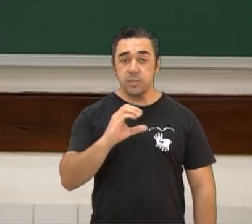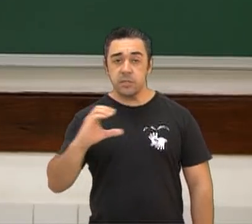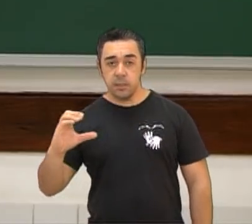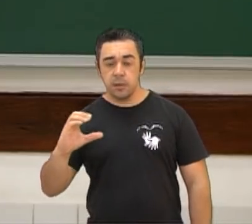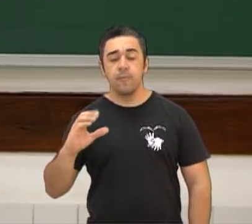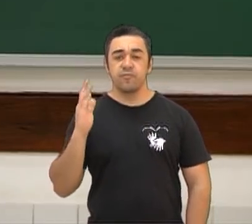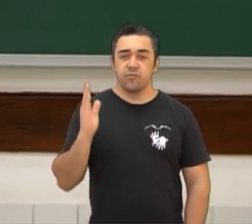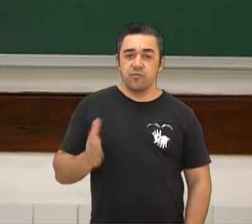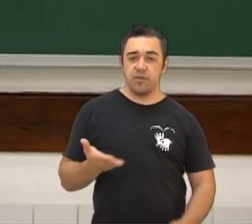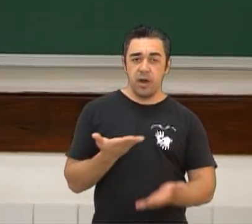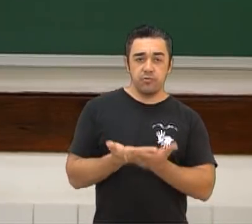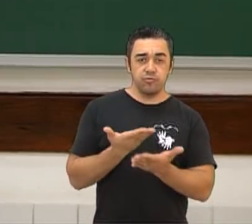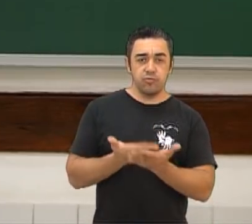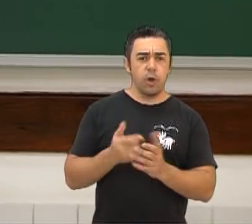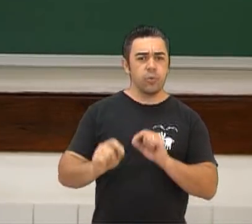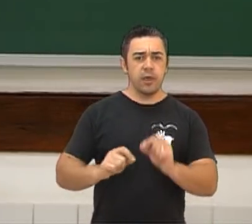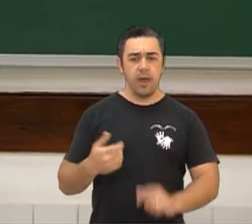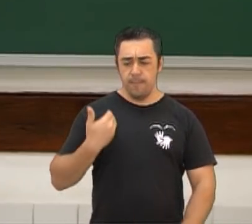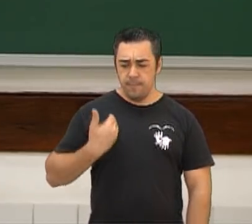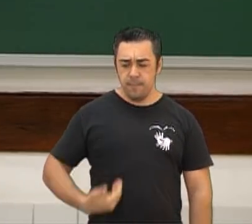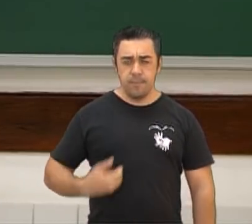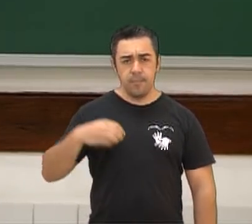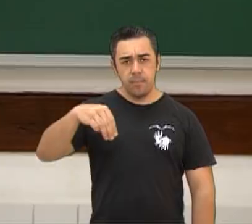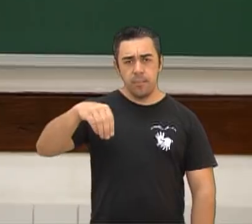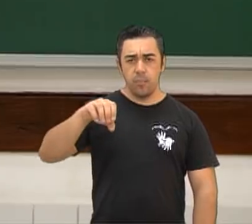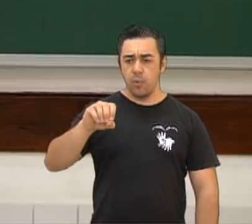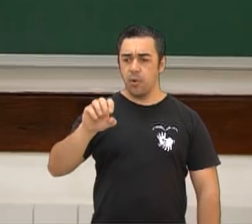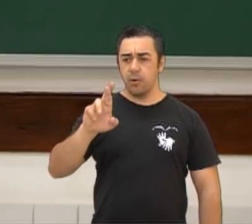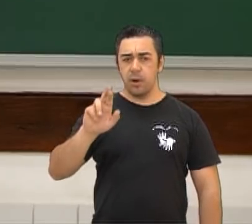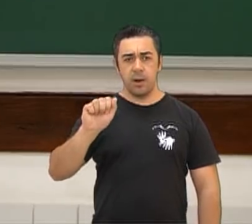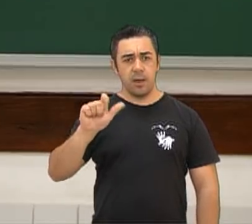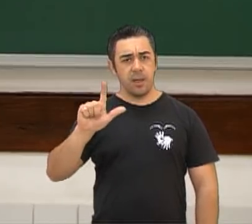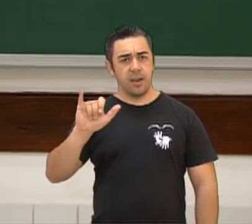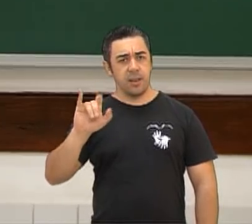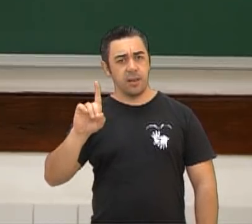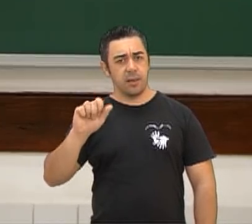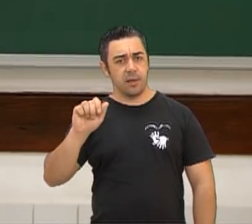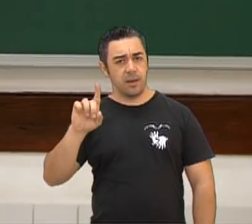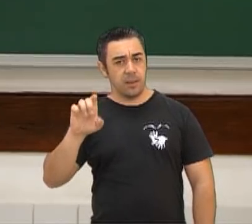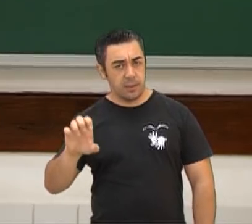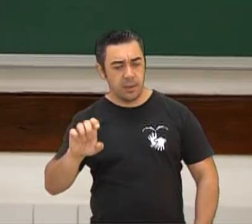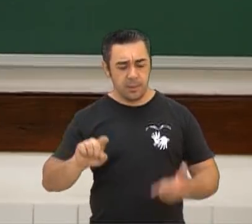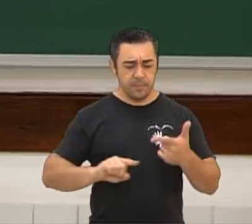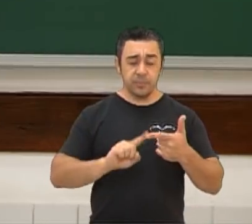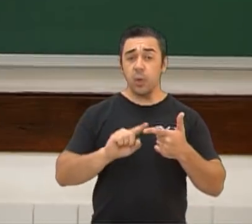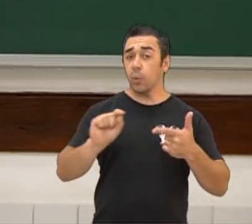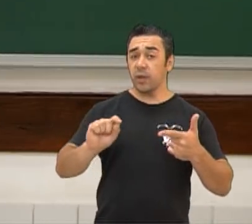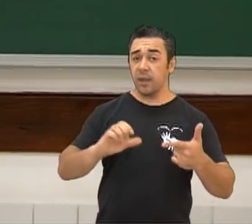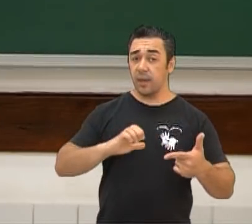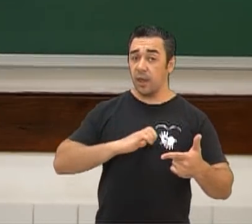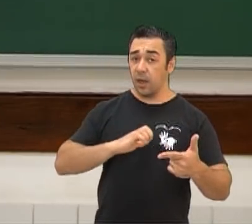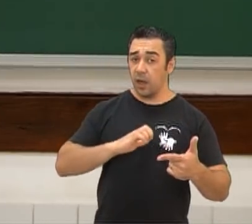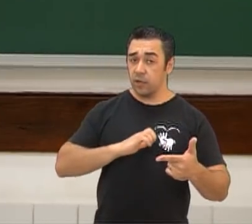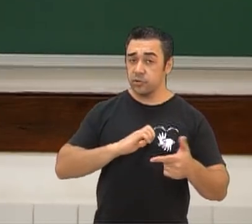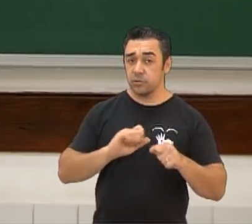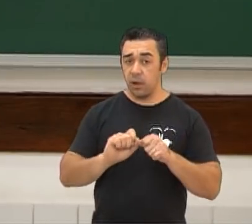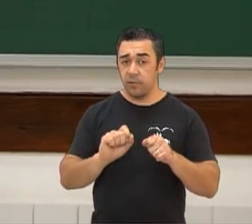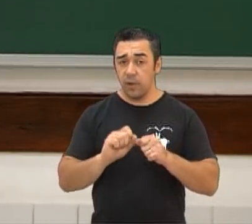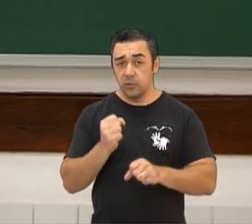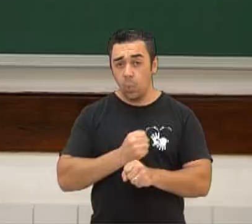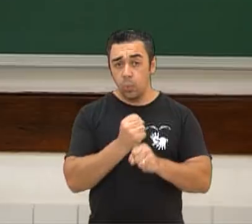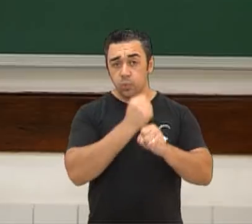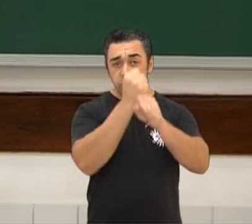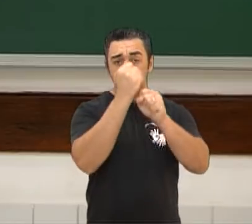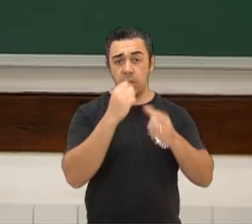passadas o início da moralidade, né? O que é moral, o que é lei, a ética que constrói a moral, e o Nietzsche vai,